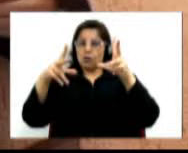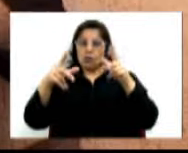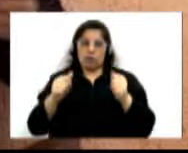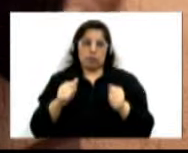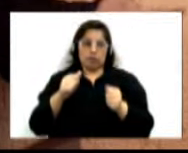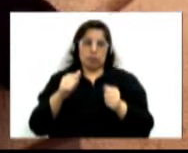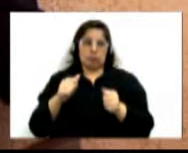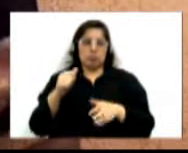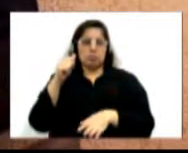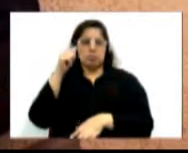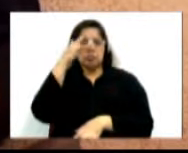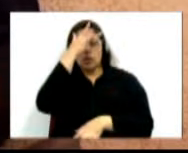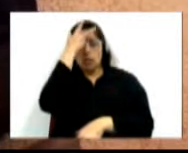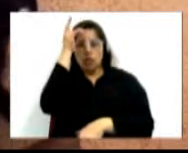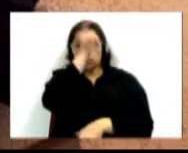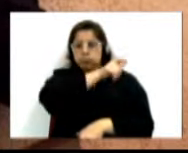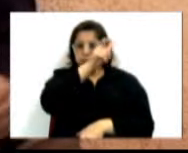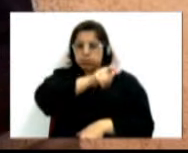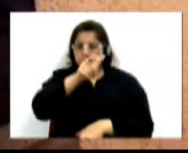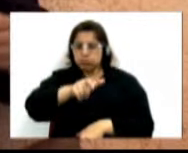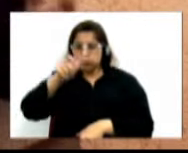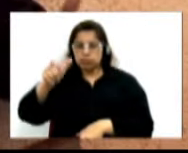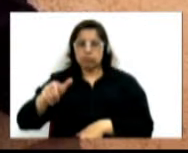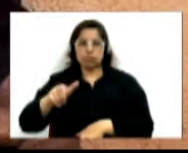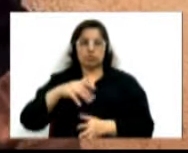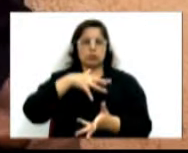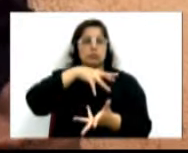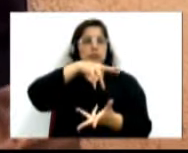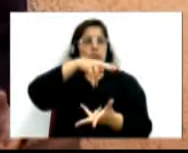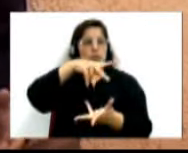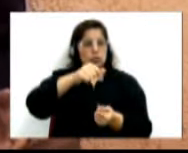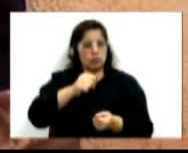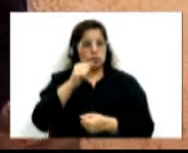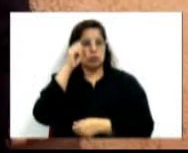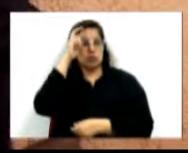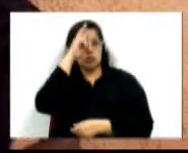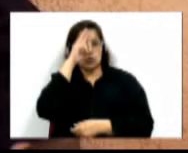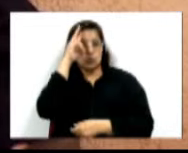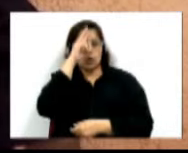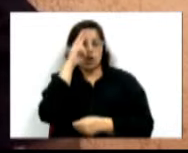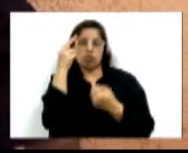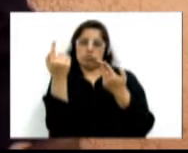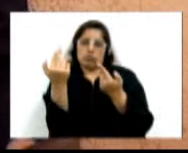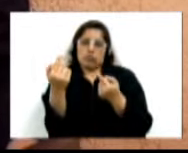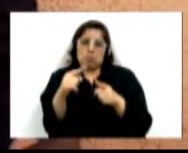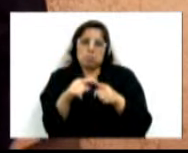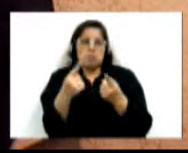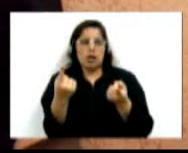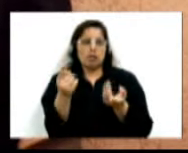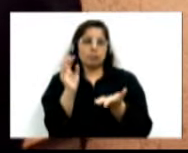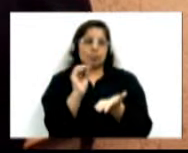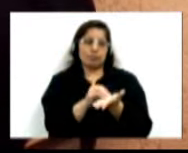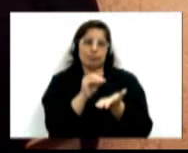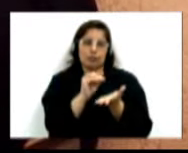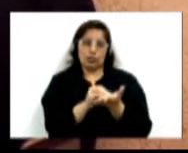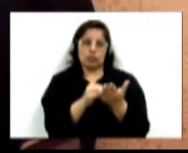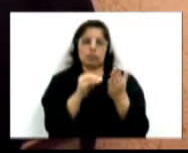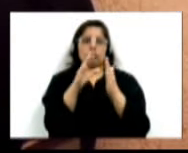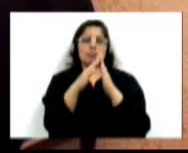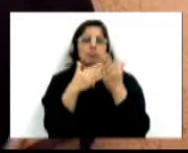mundo aqui acho que sonha com isso, independente de partido, independente de ideologia, não é? Mas sem a educação a gente não chega